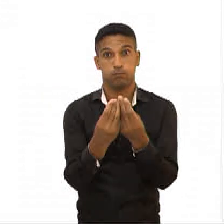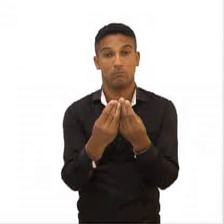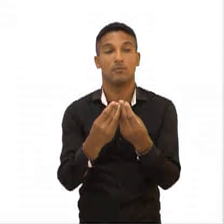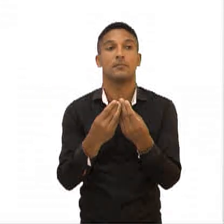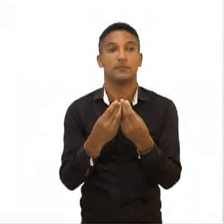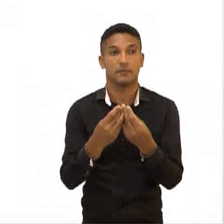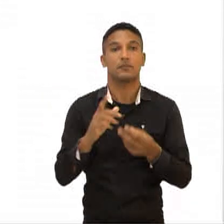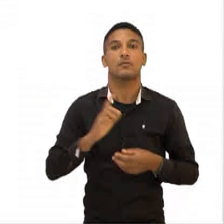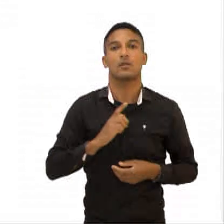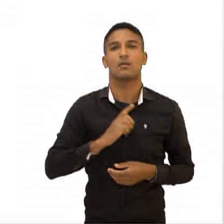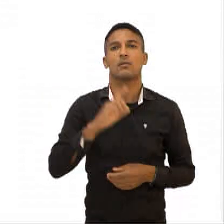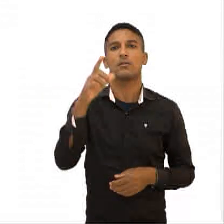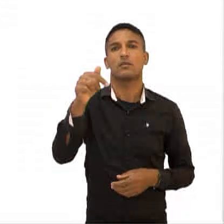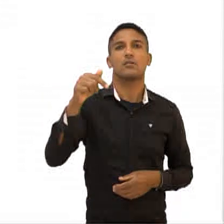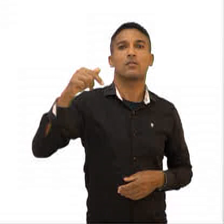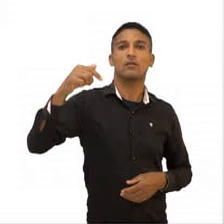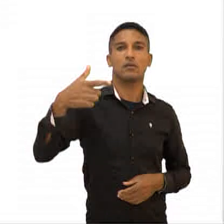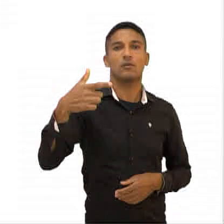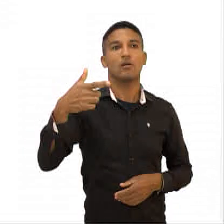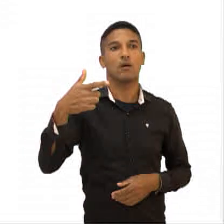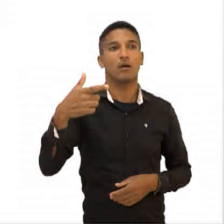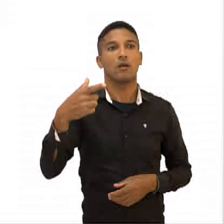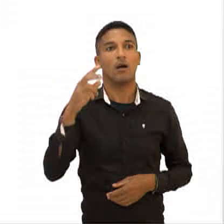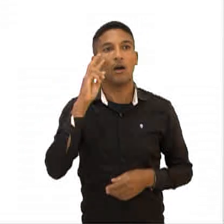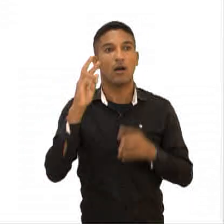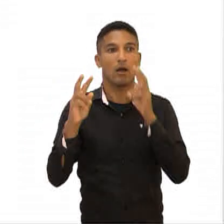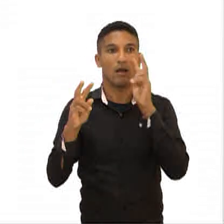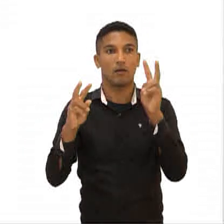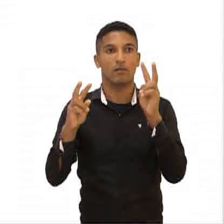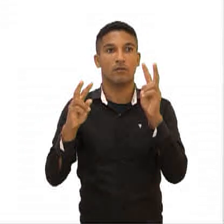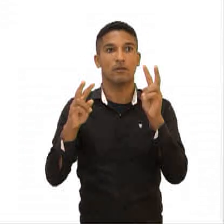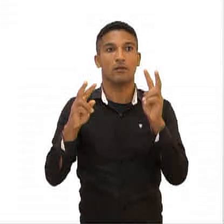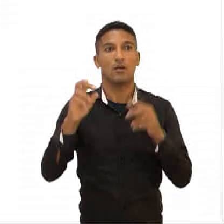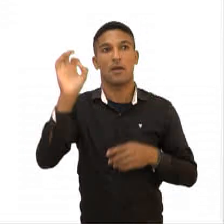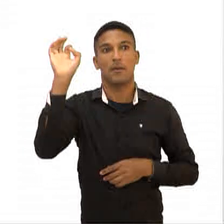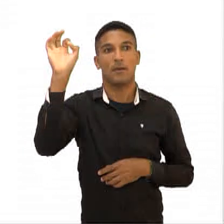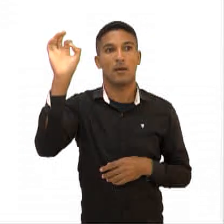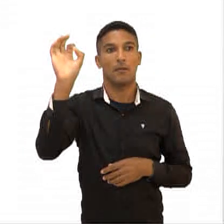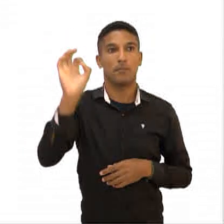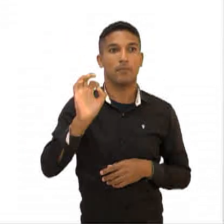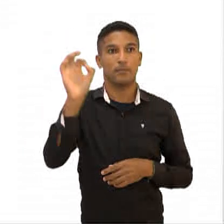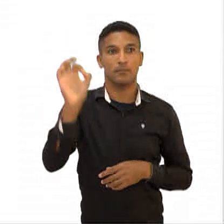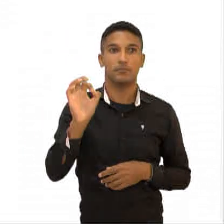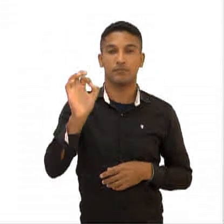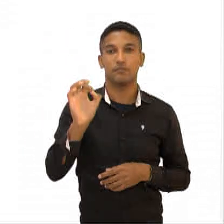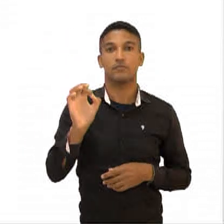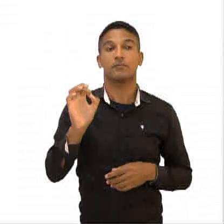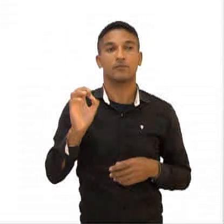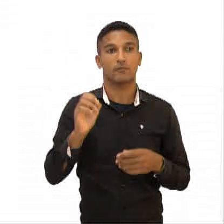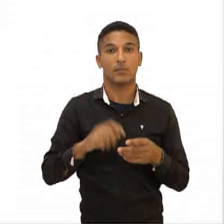né, 72,3% é urbano e rural é